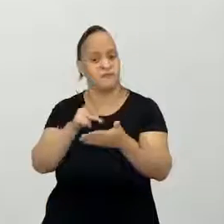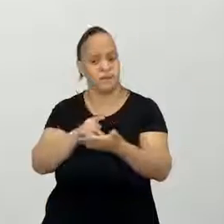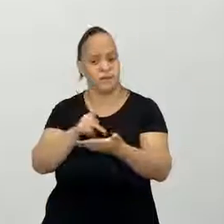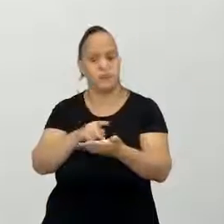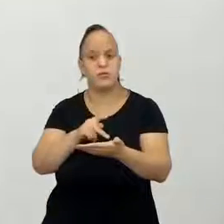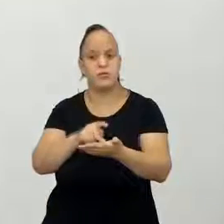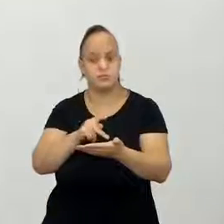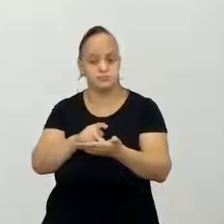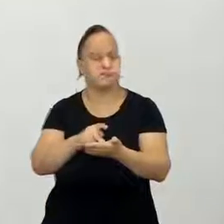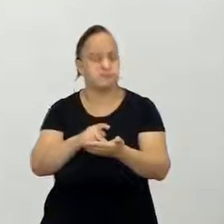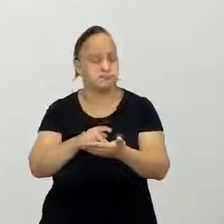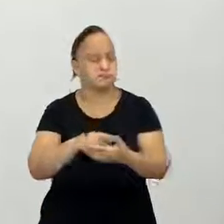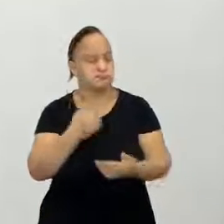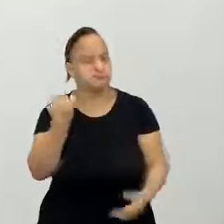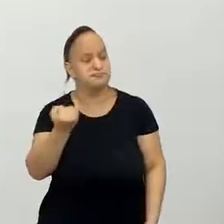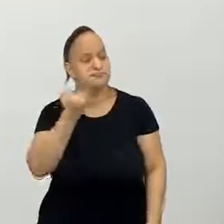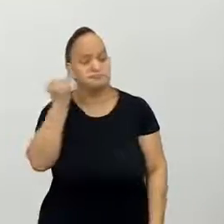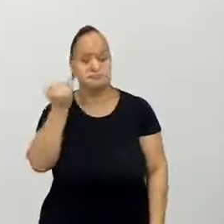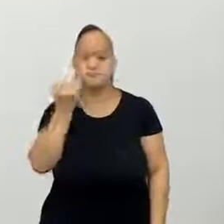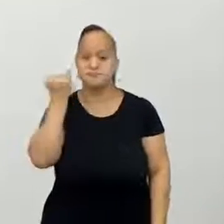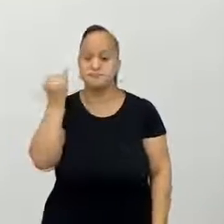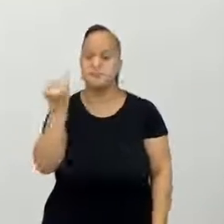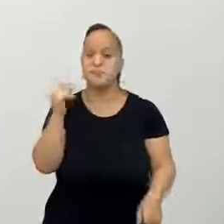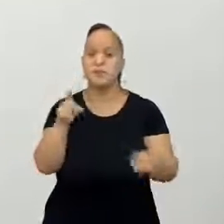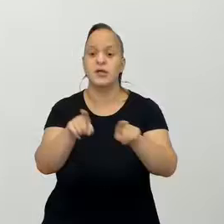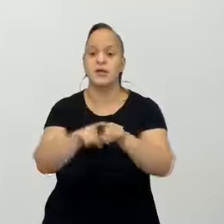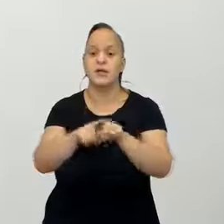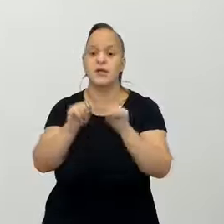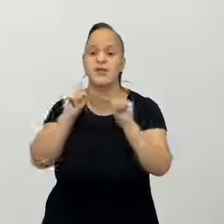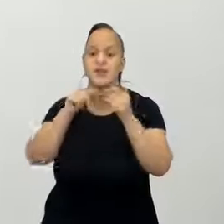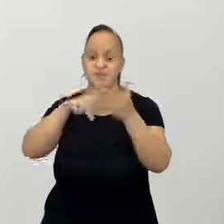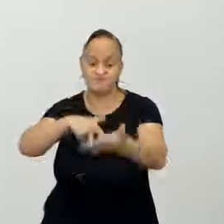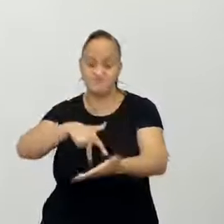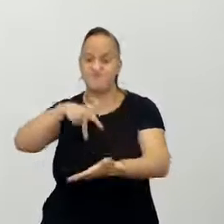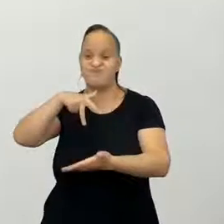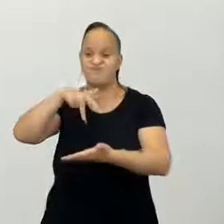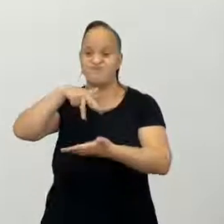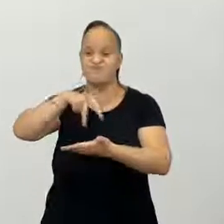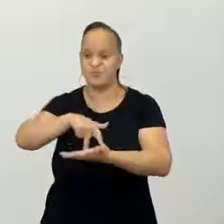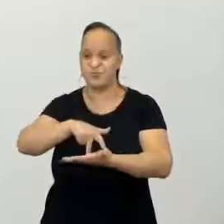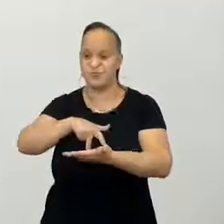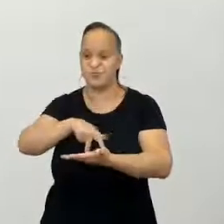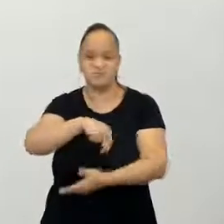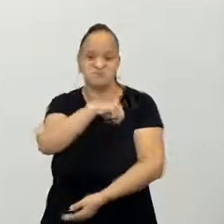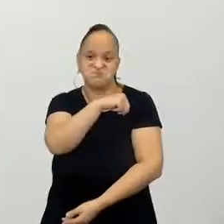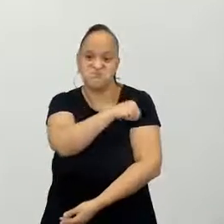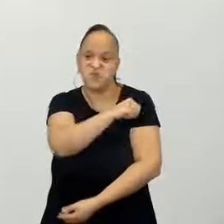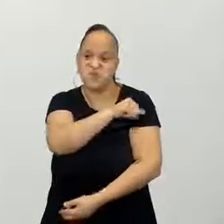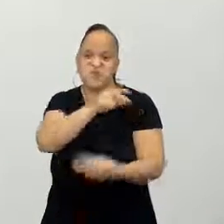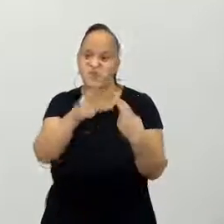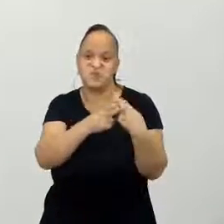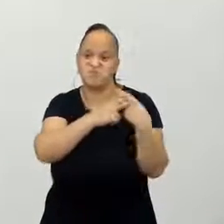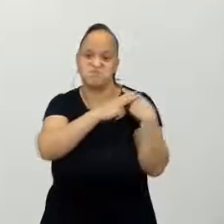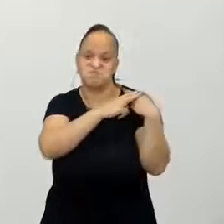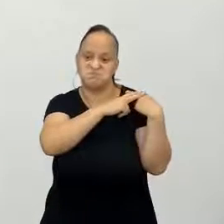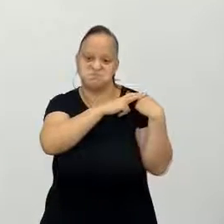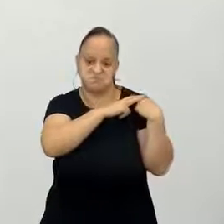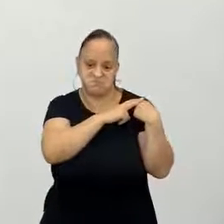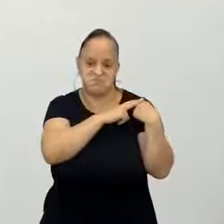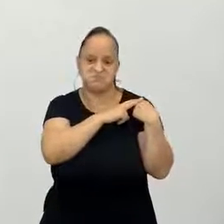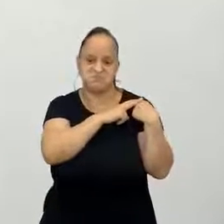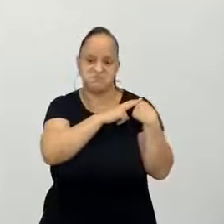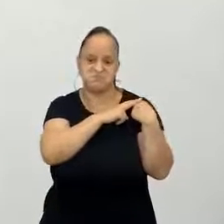né, é muito importante. E né, a questão do protagonismo, né, ele é responsável, o estudante que está ali, ele